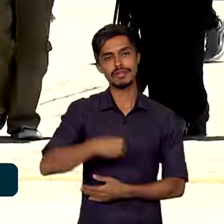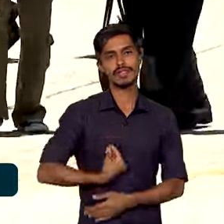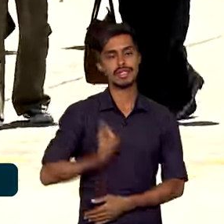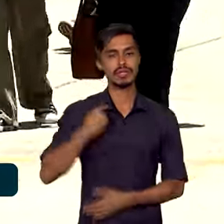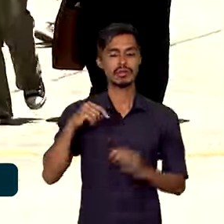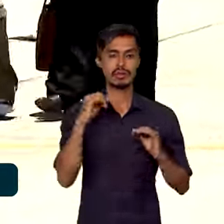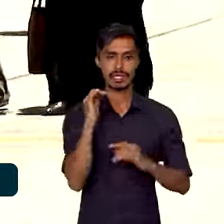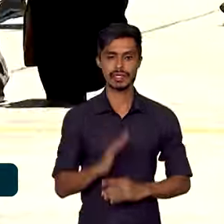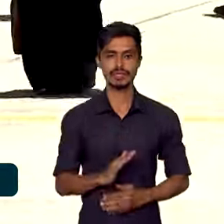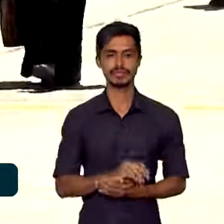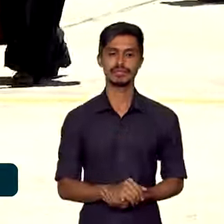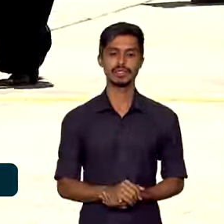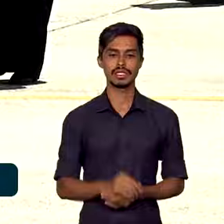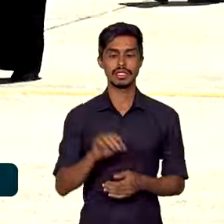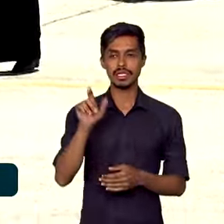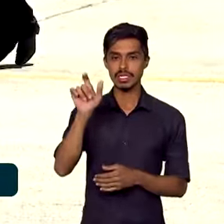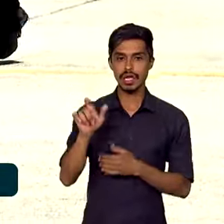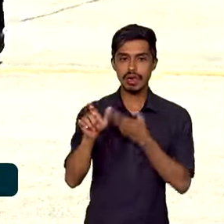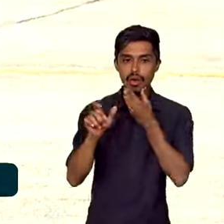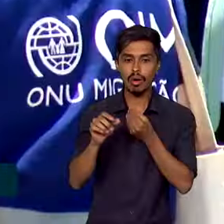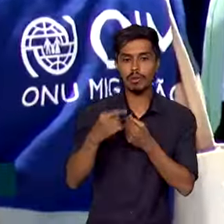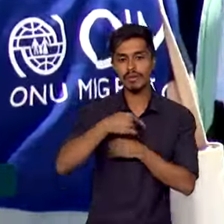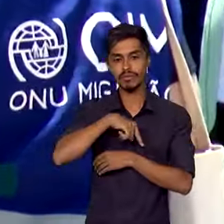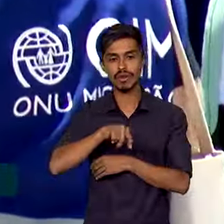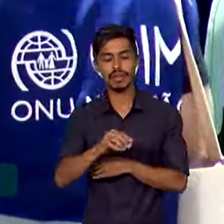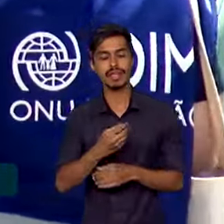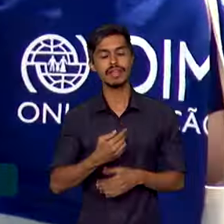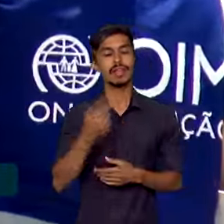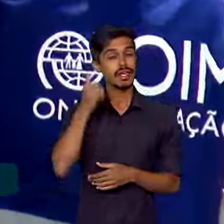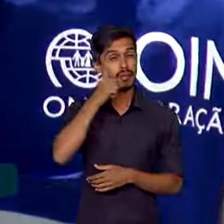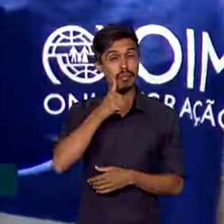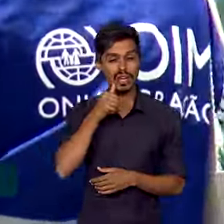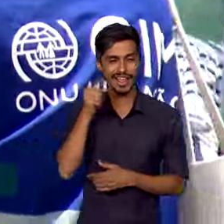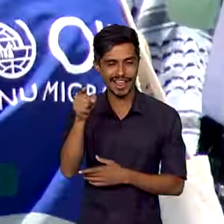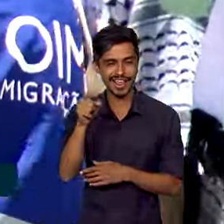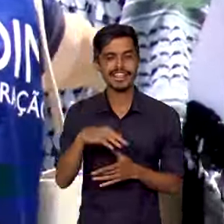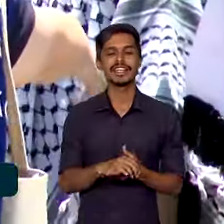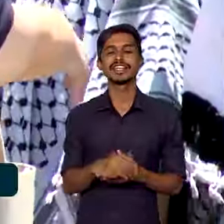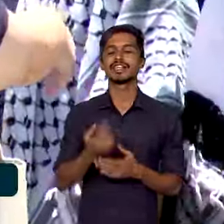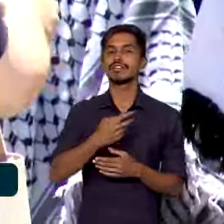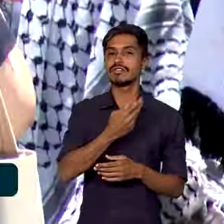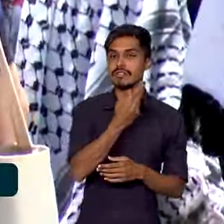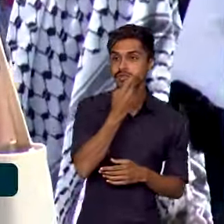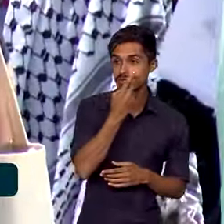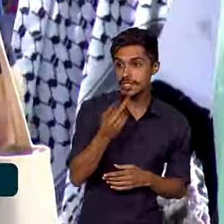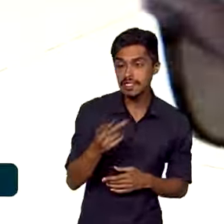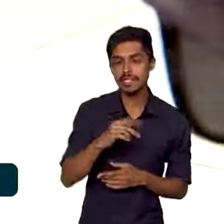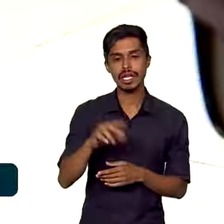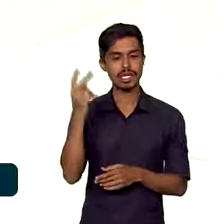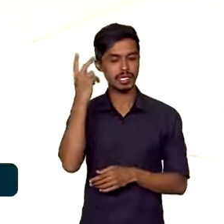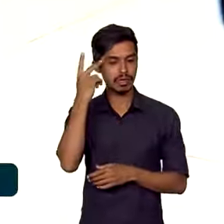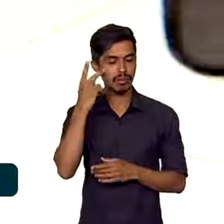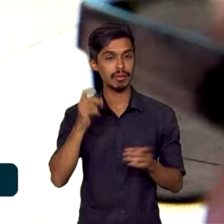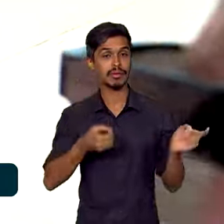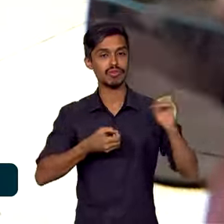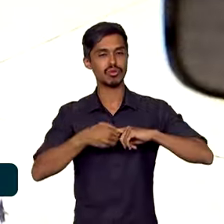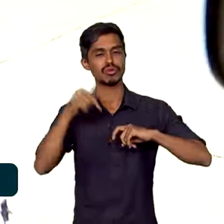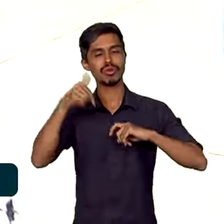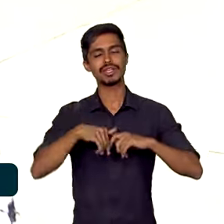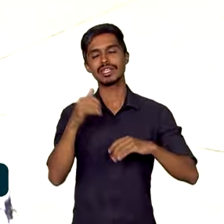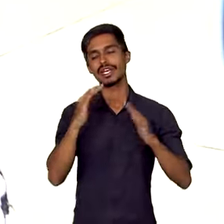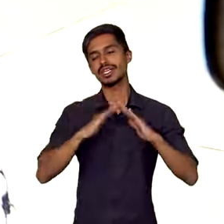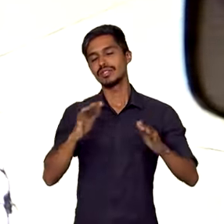Shahed tinha ido a Gaza para visitar parentes. Voltar a São Paulo foi um grande alívio. Estava muito